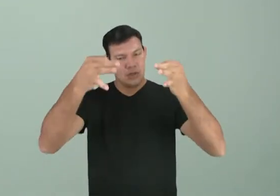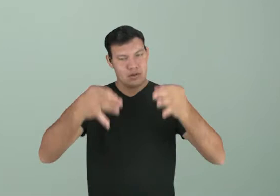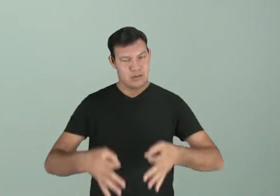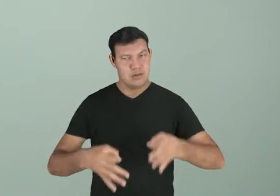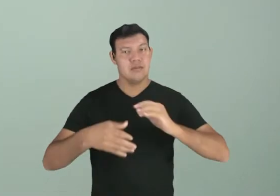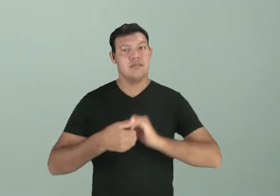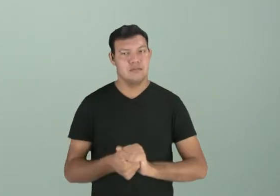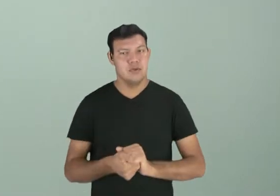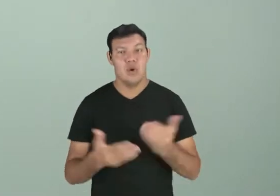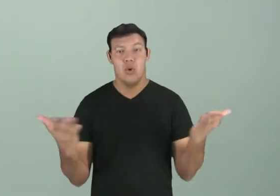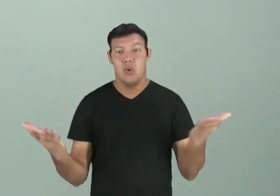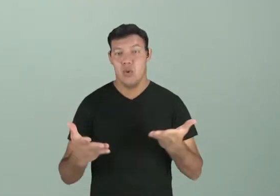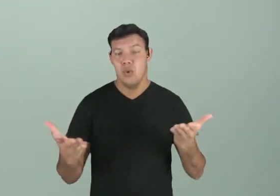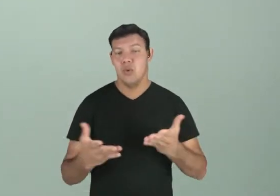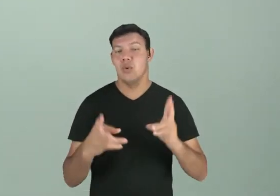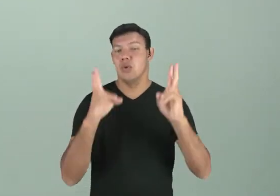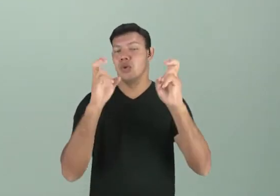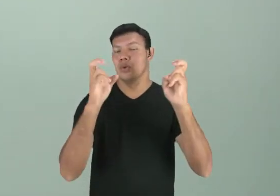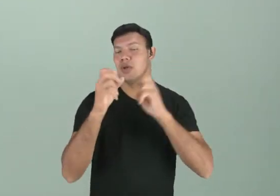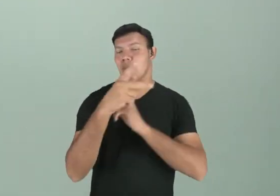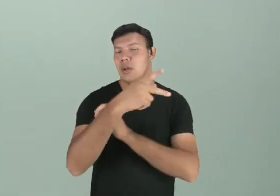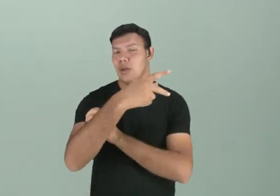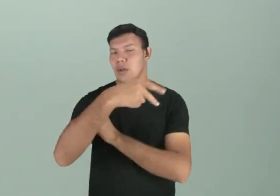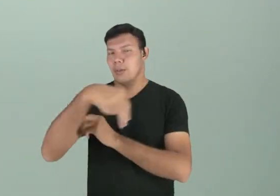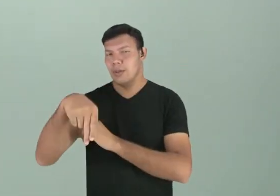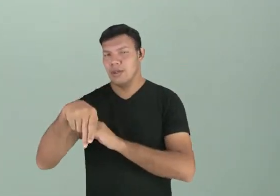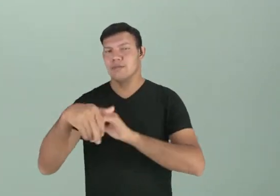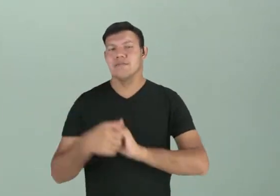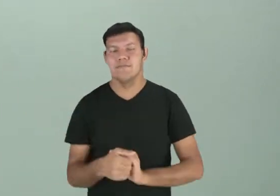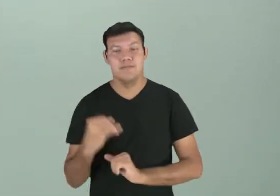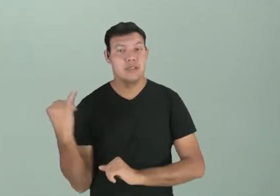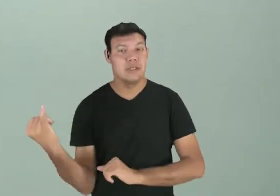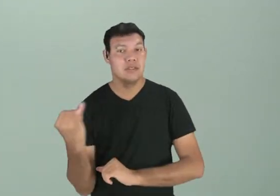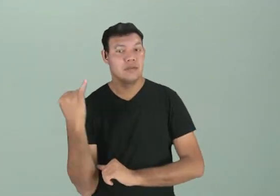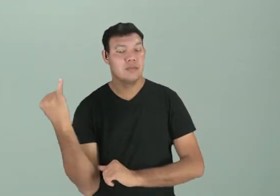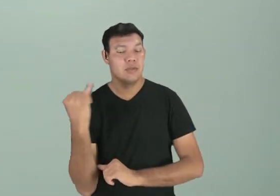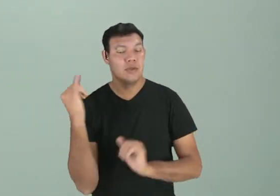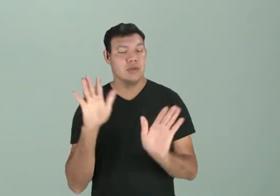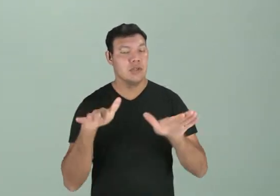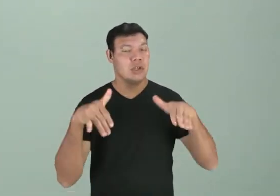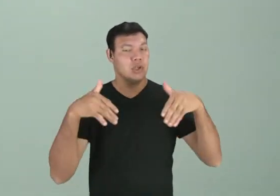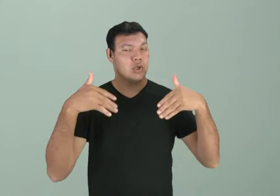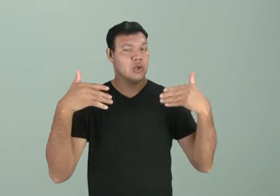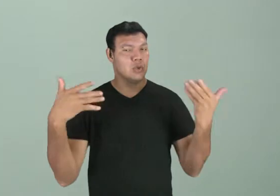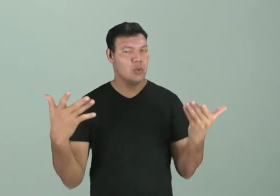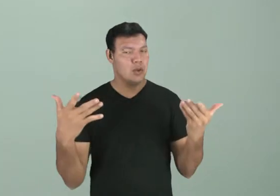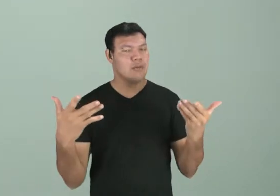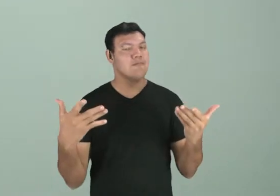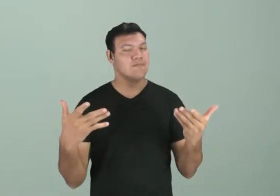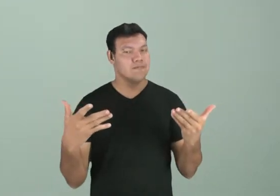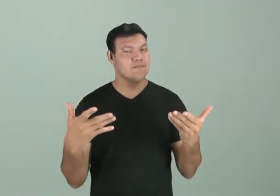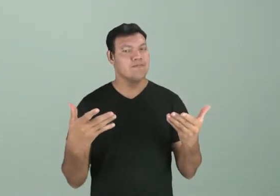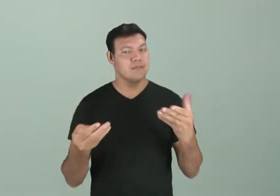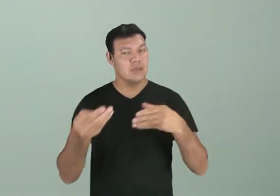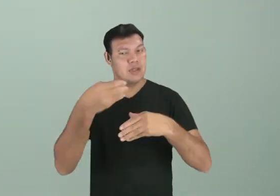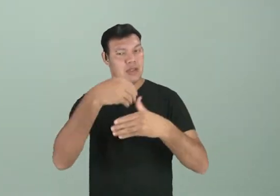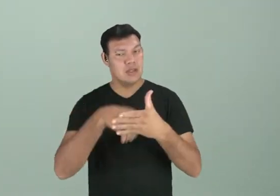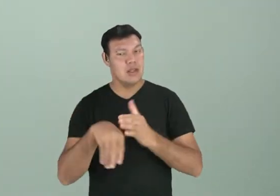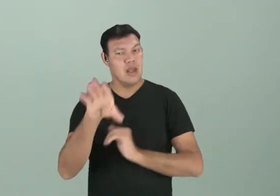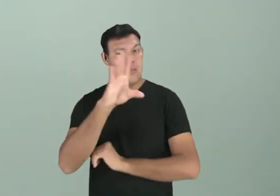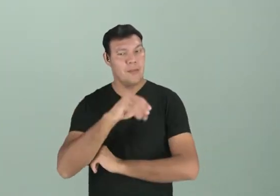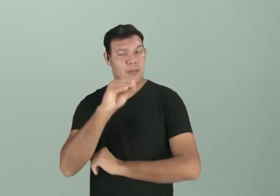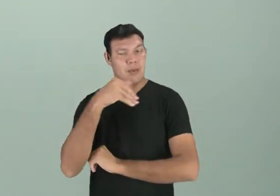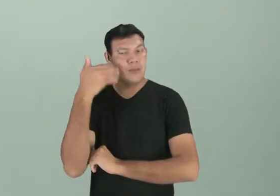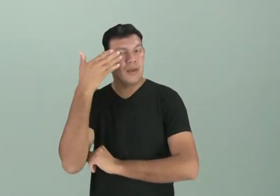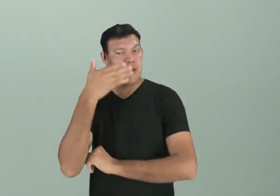a falar dos pronomes. Como os pronomes são importantes no nosso discurso, na organização